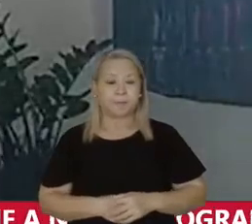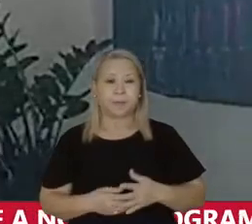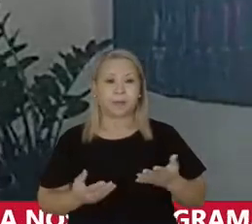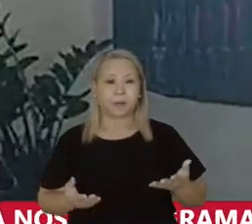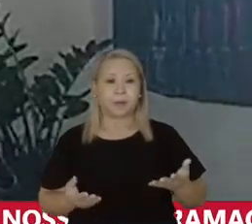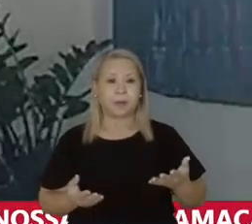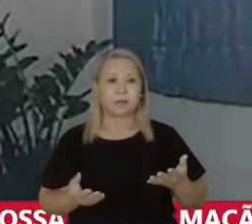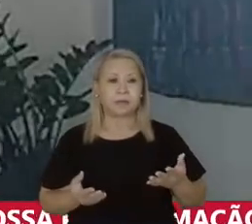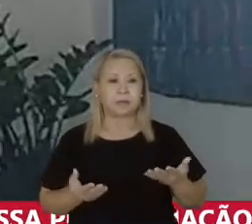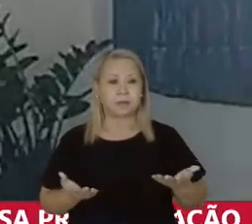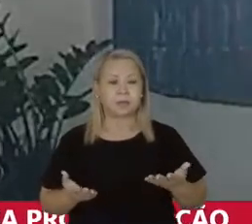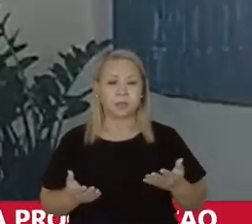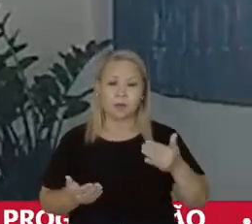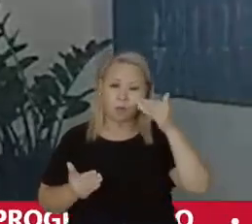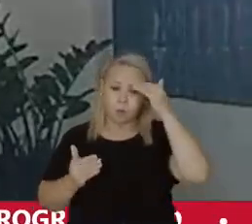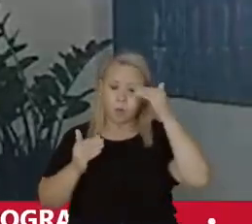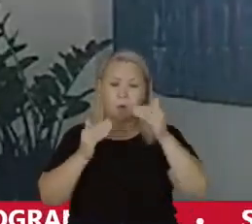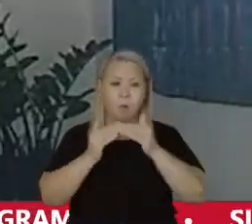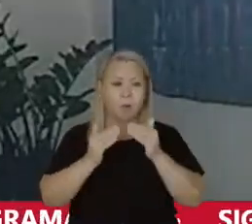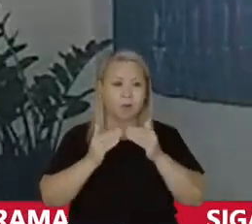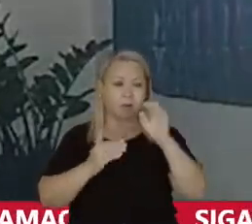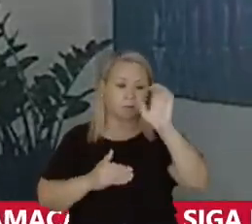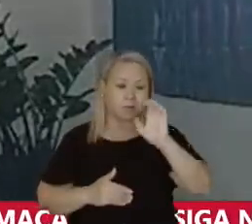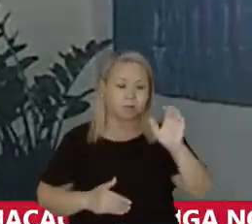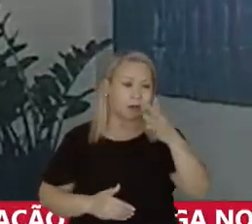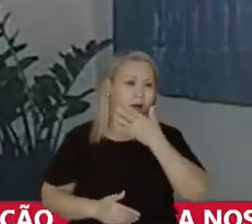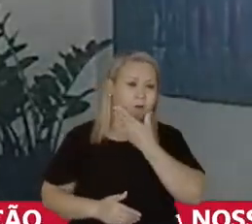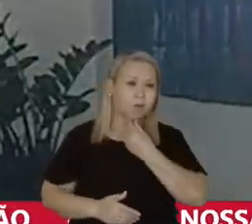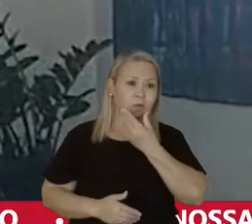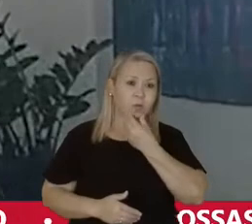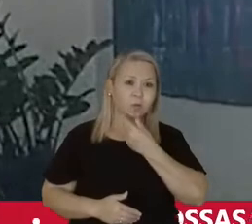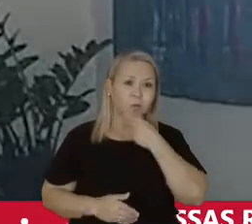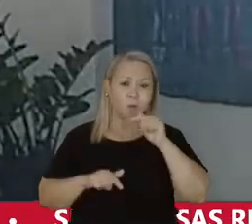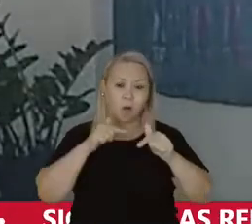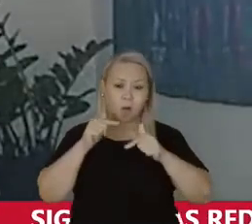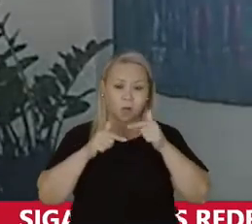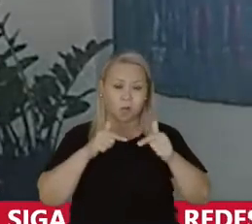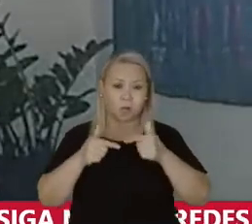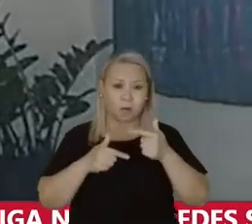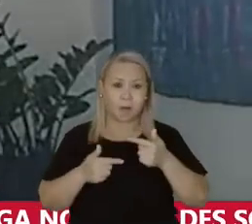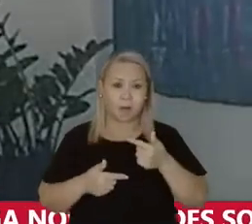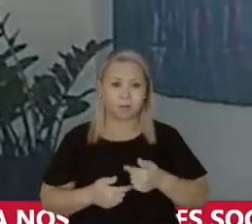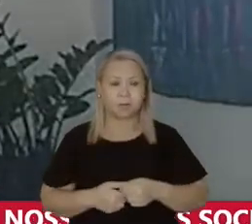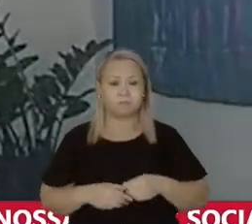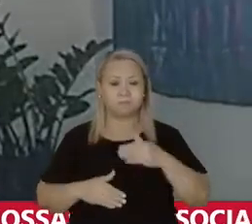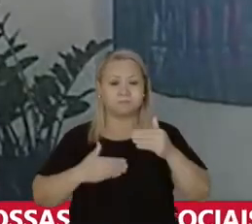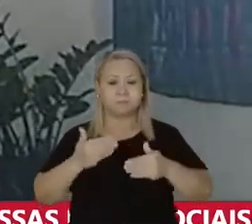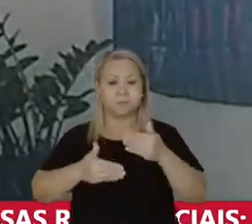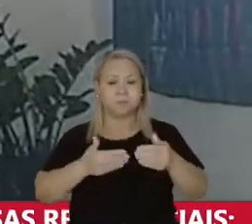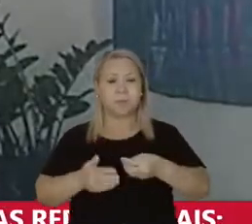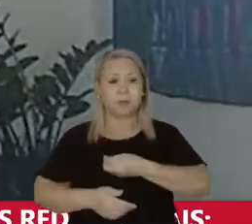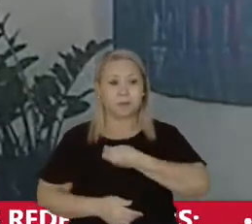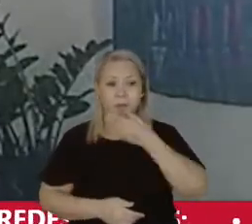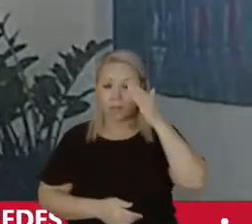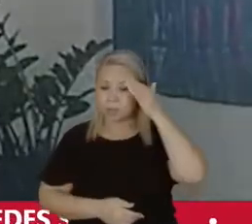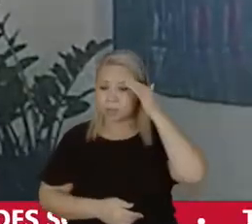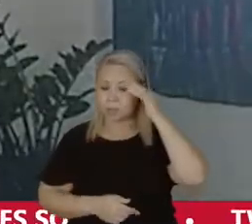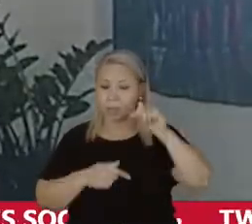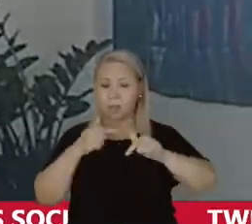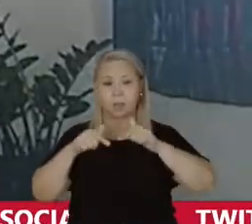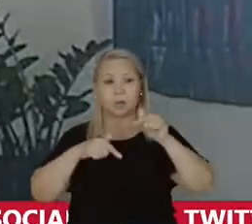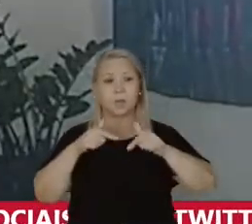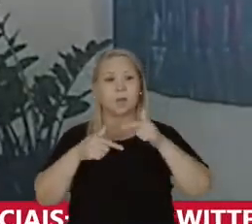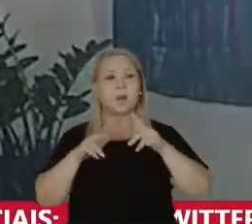compartilhar com os homens e o Estado e a sociedade, né? Esse trabalho de reprodução da vida e também de entender esse